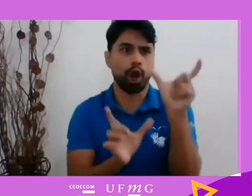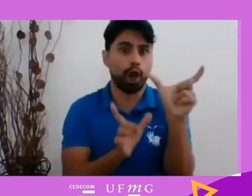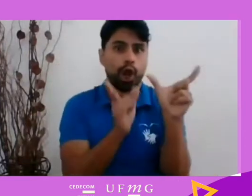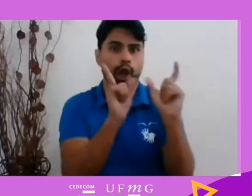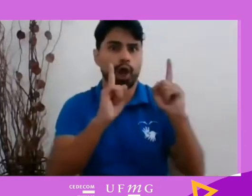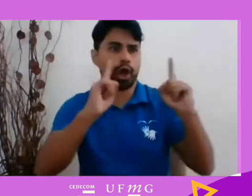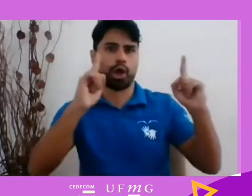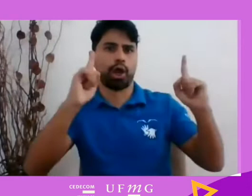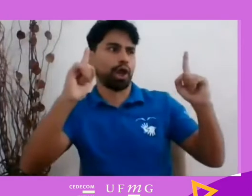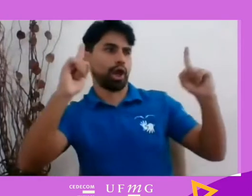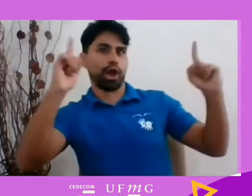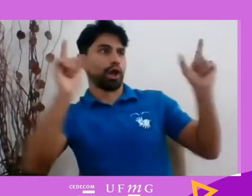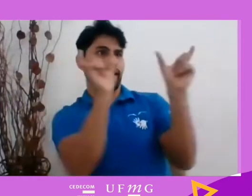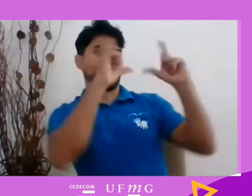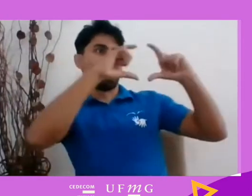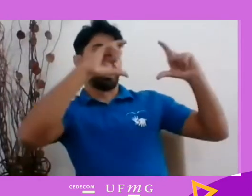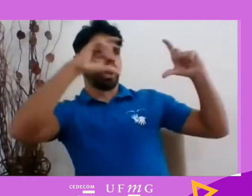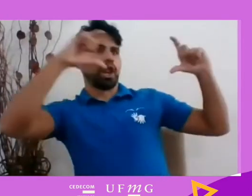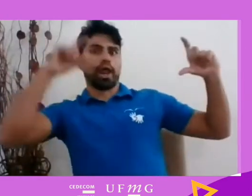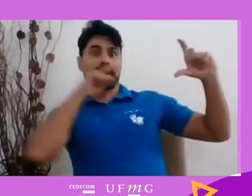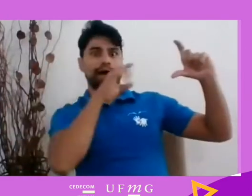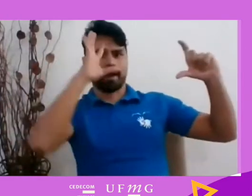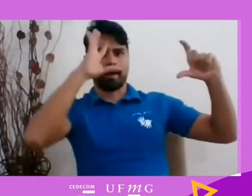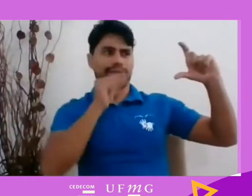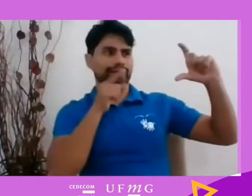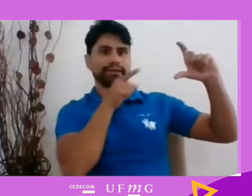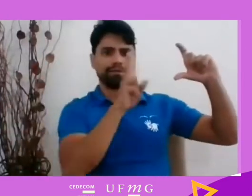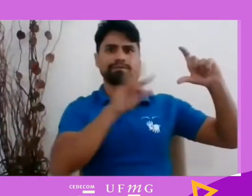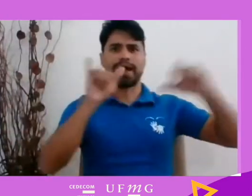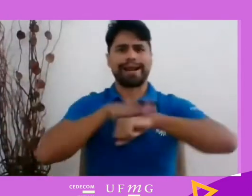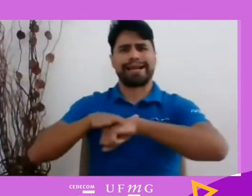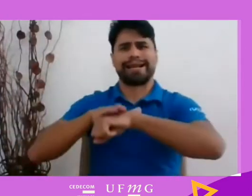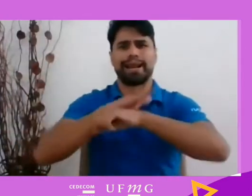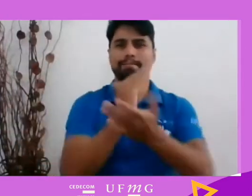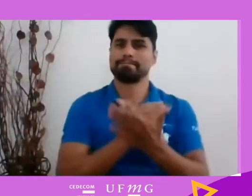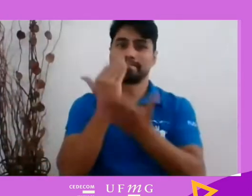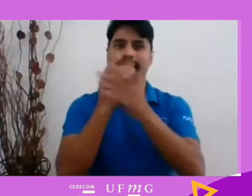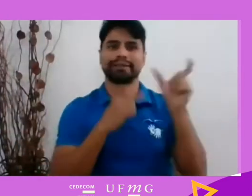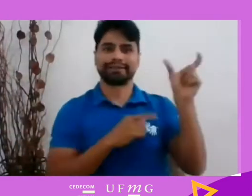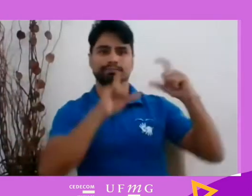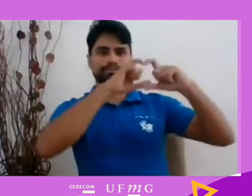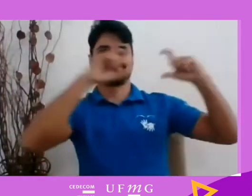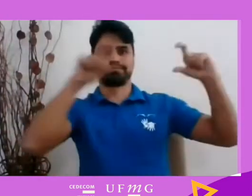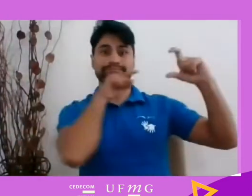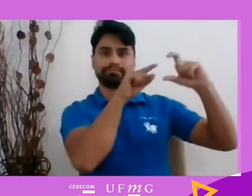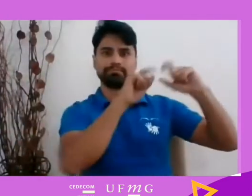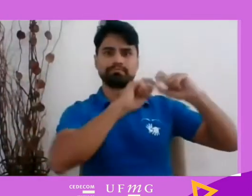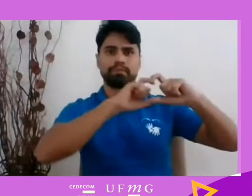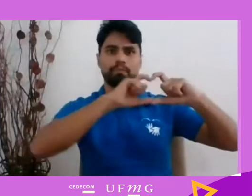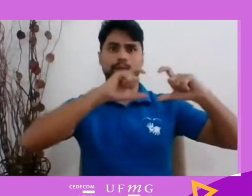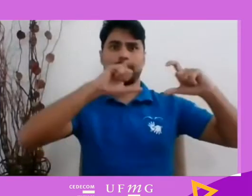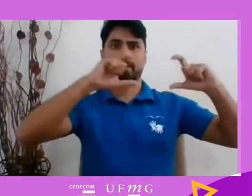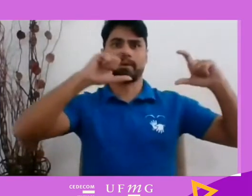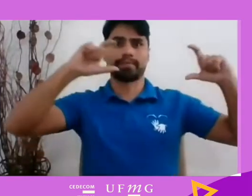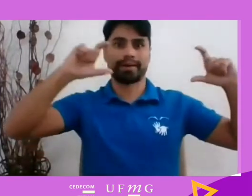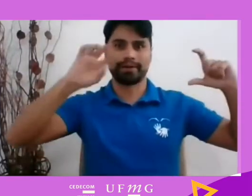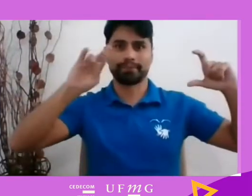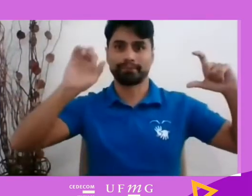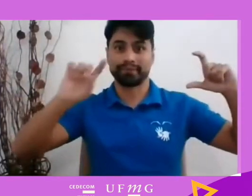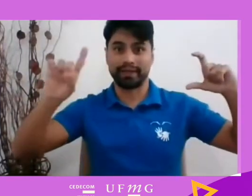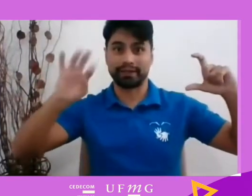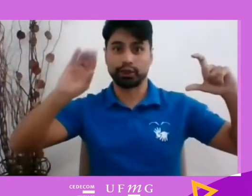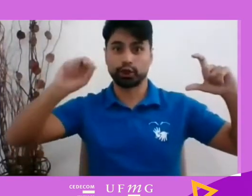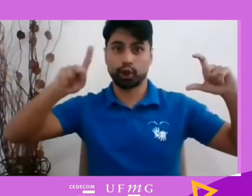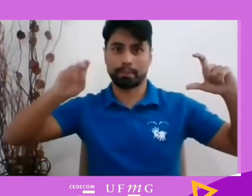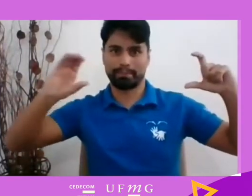dia. Não necessariamente o que a gente pensa sobre aquele assunto. E aí é que entra a parte da crença. É o modo como cada um de nós é parte